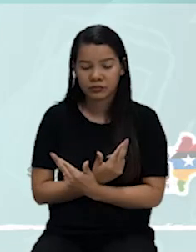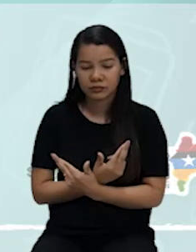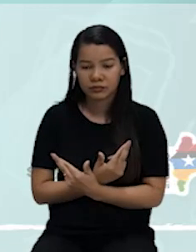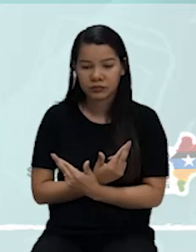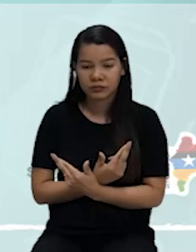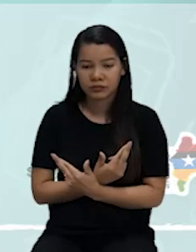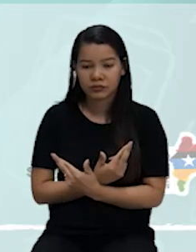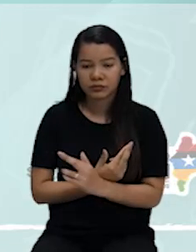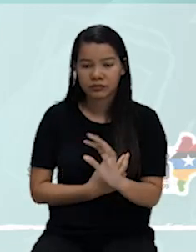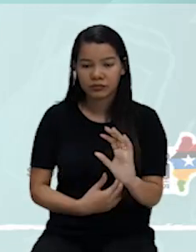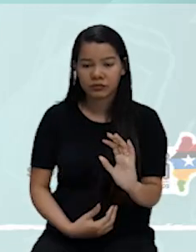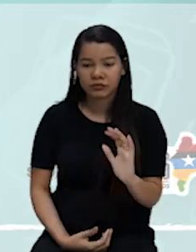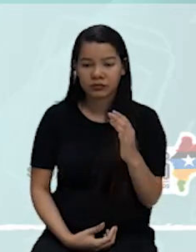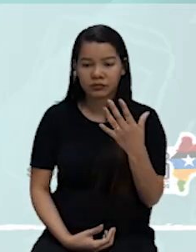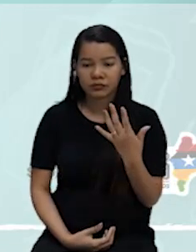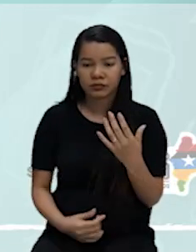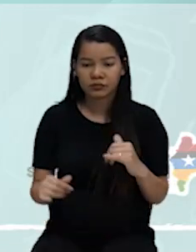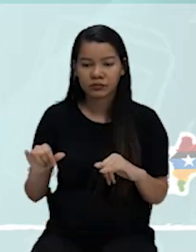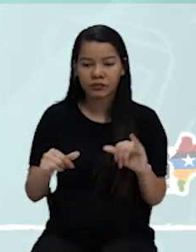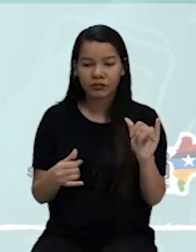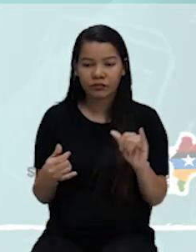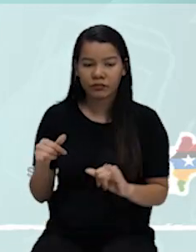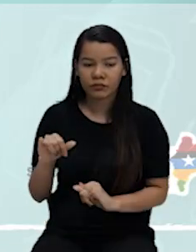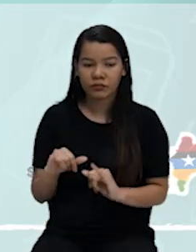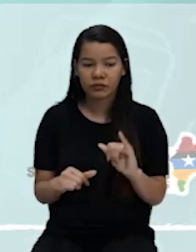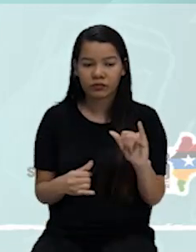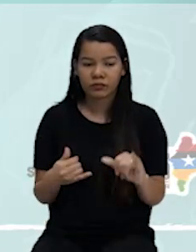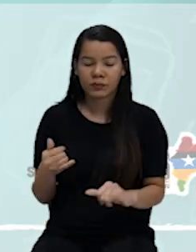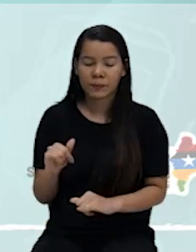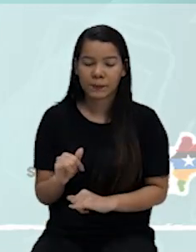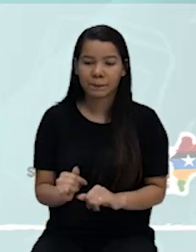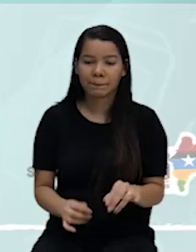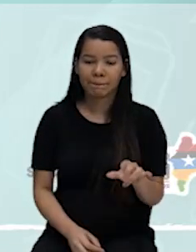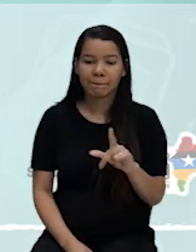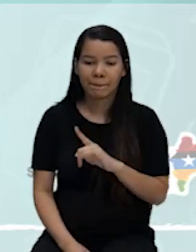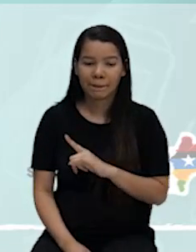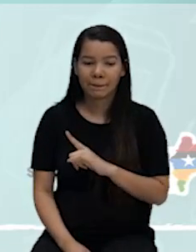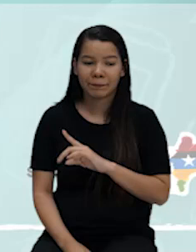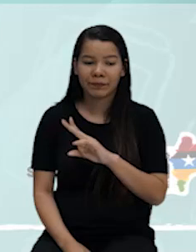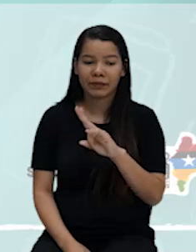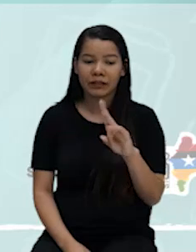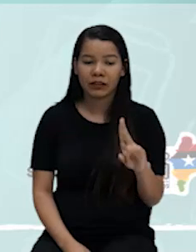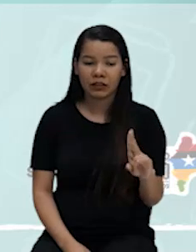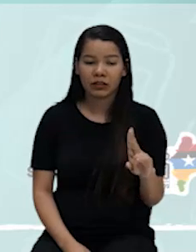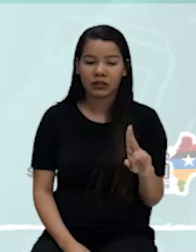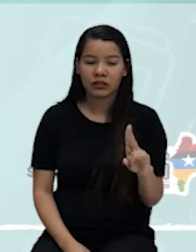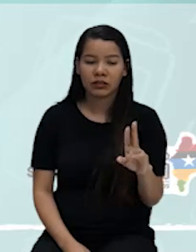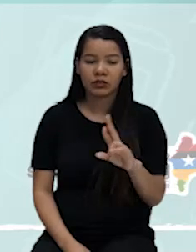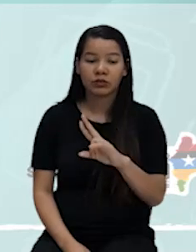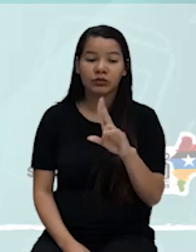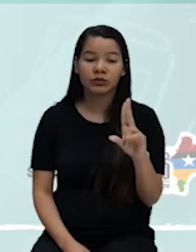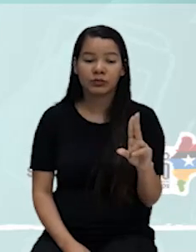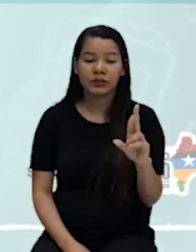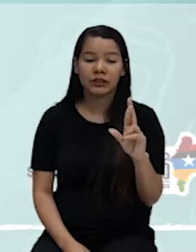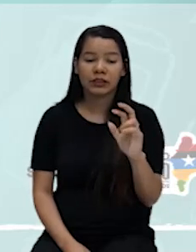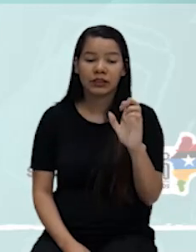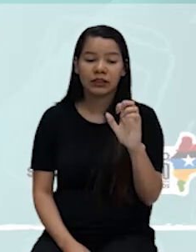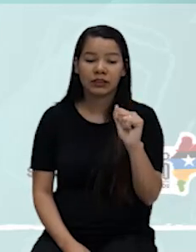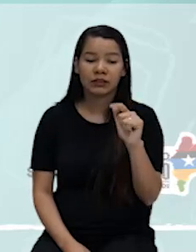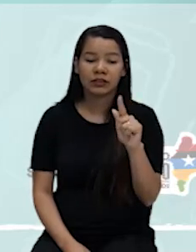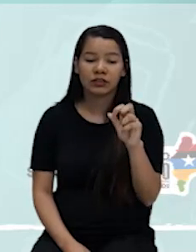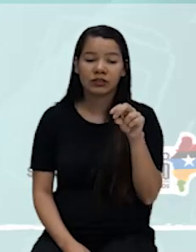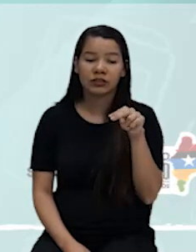numa reação química, em um fenômeno químico, são denominadas reagentes.